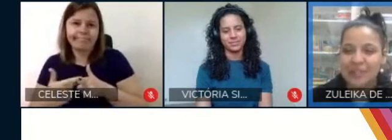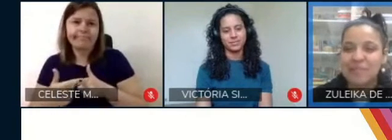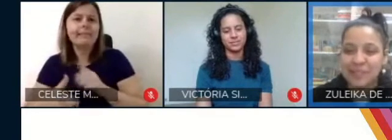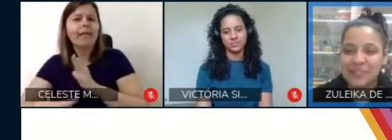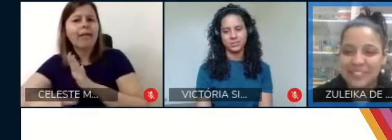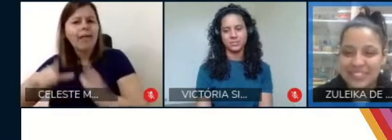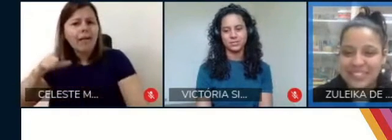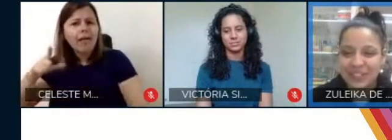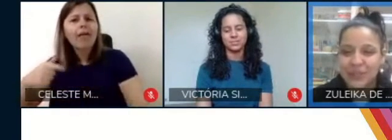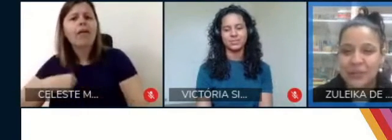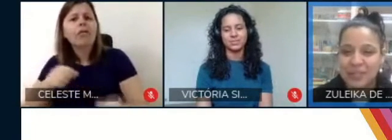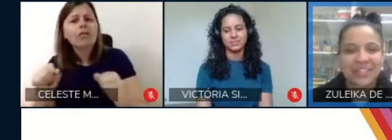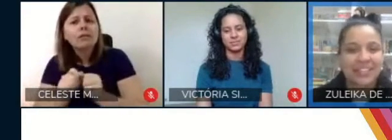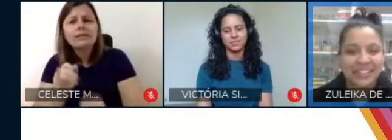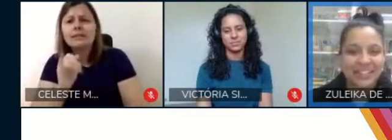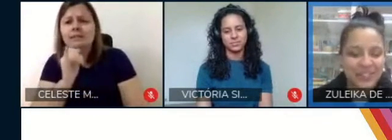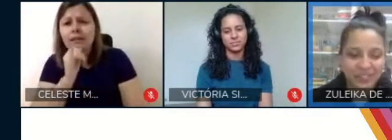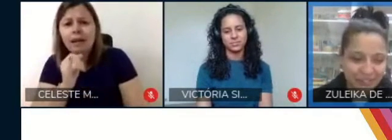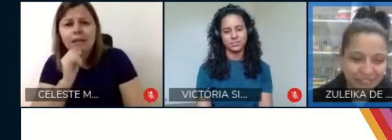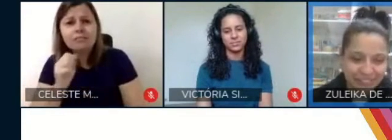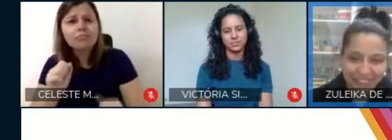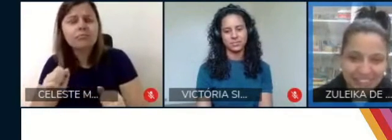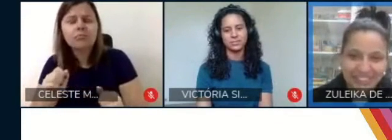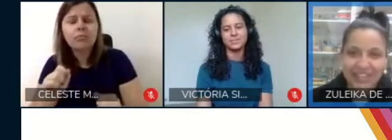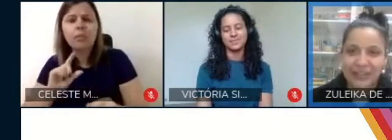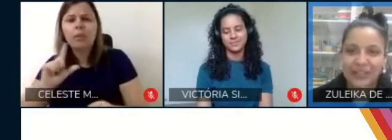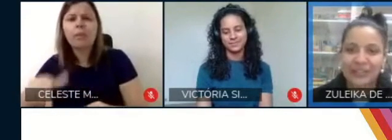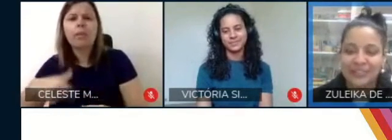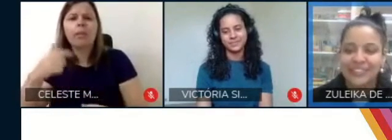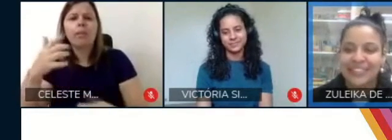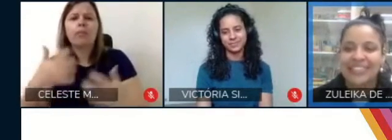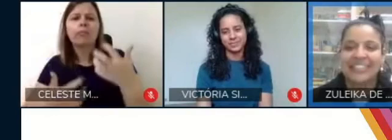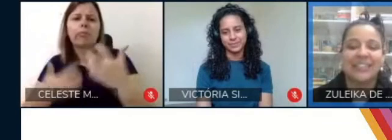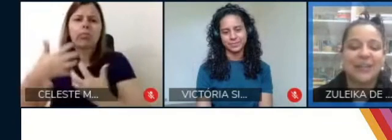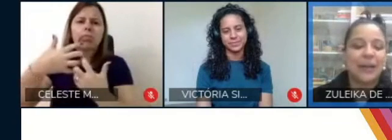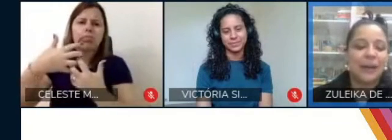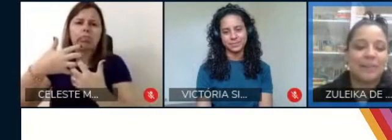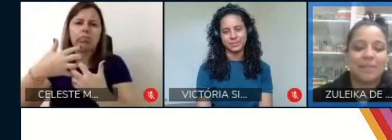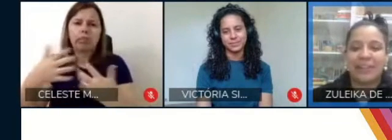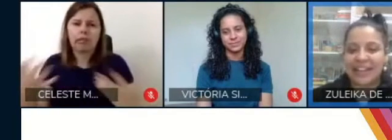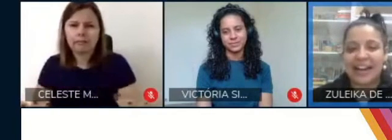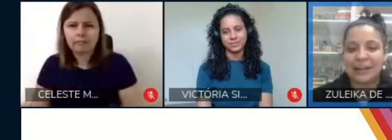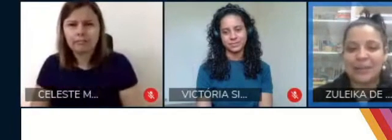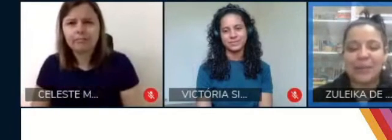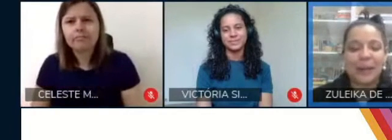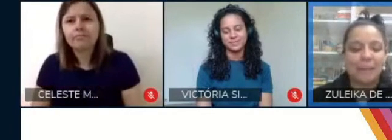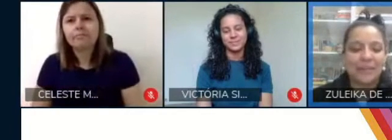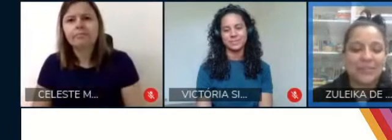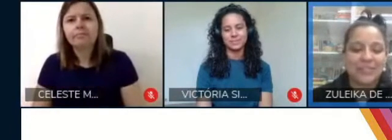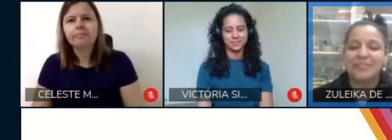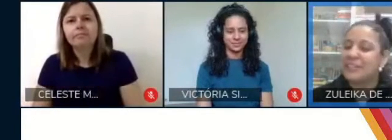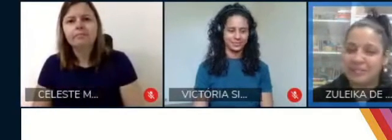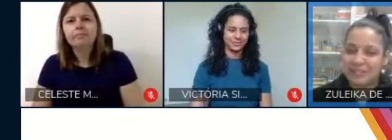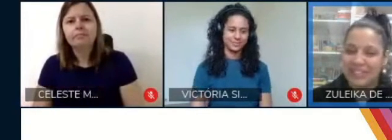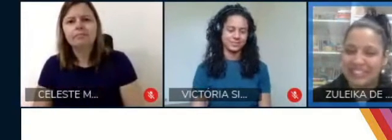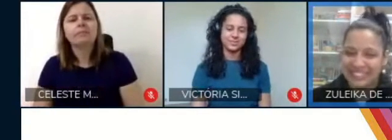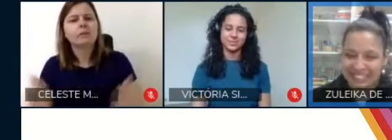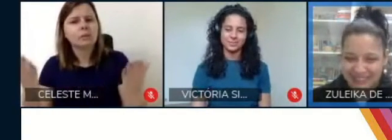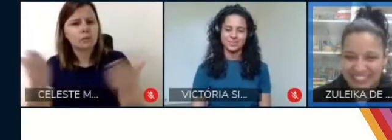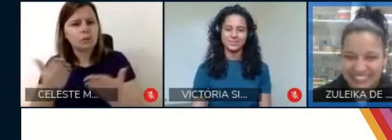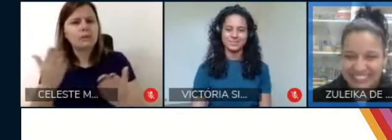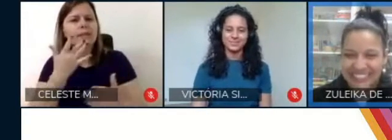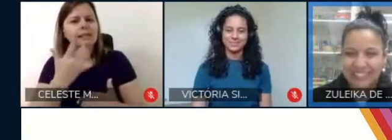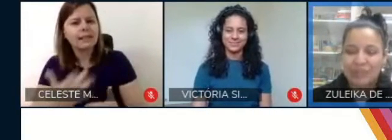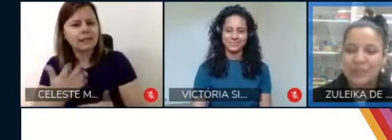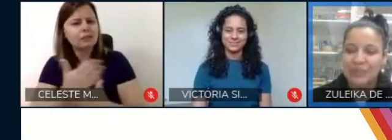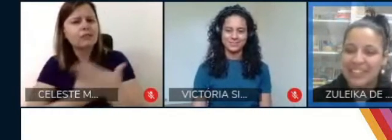o computador um pouco antes da gente começar e ele resolveu iniciar quando eu levantei aqui para pegar água. Mas hoje vai dar tudo certo,